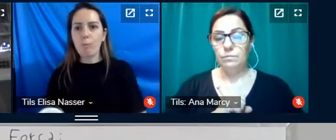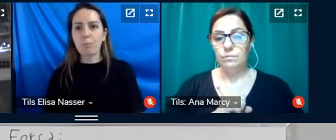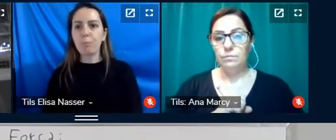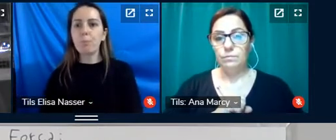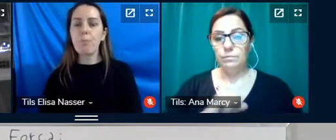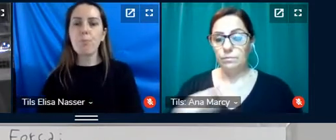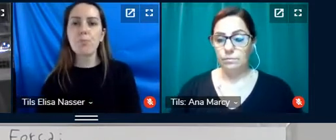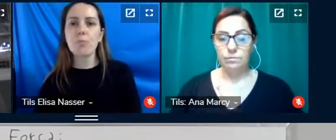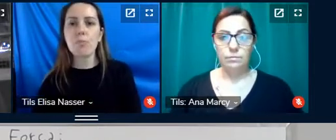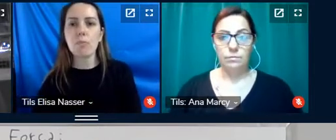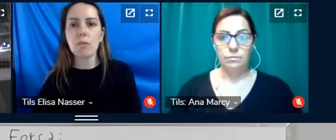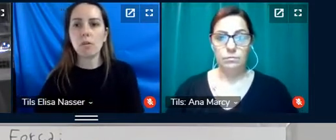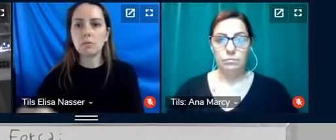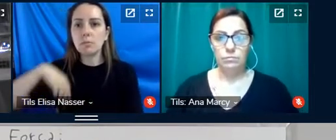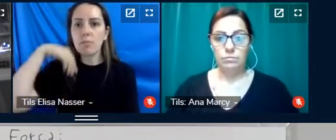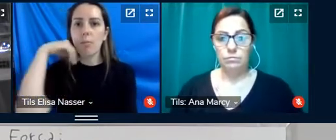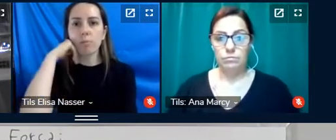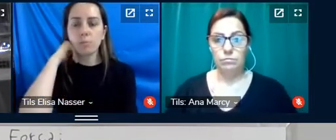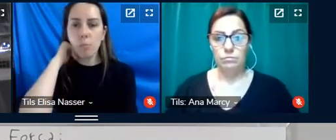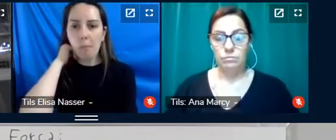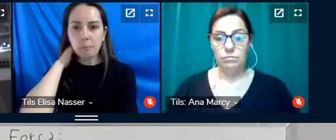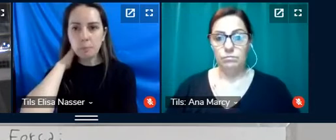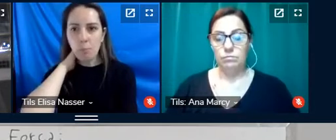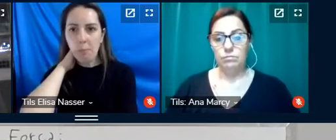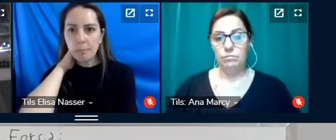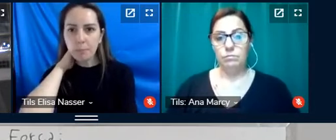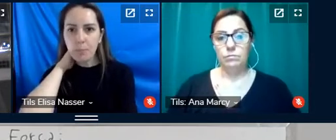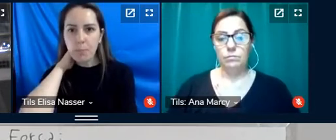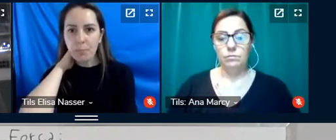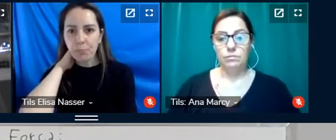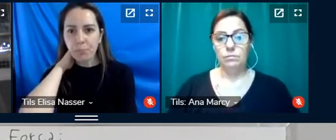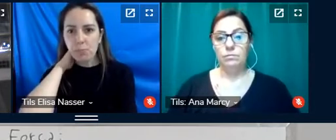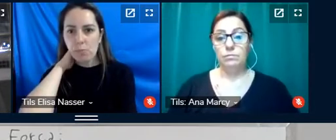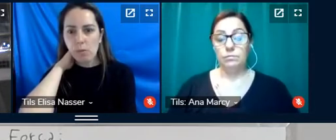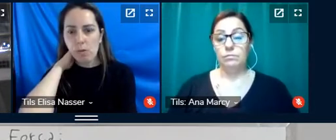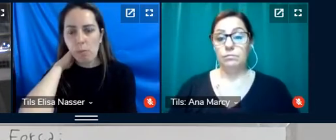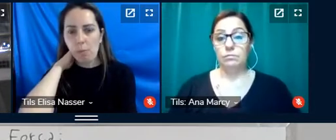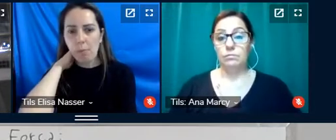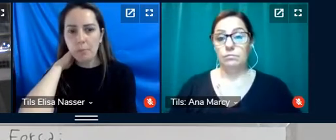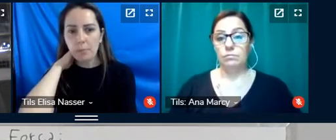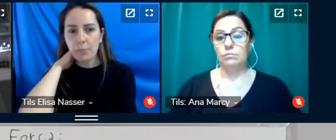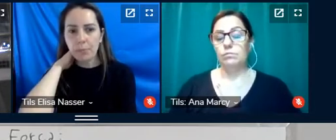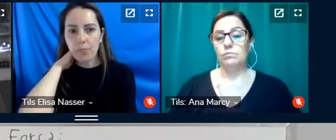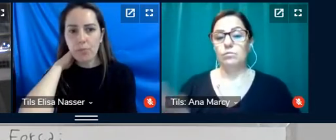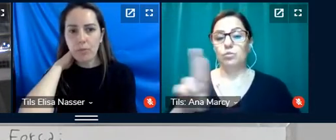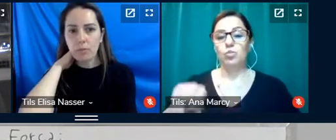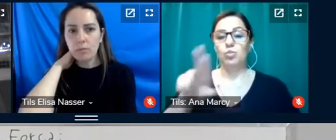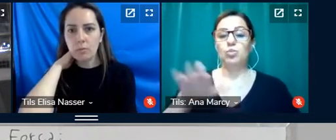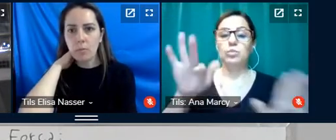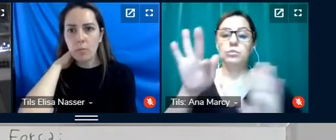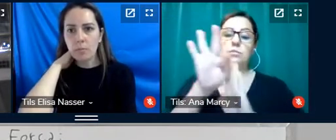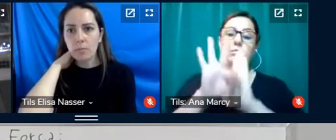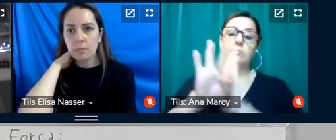Tá? É por isso que a gente diz que a força